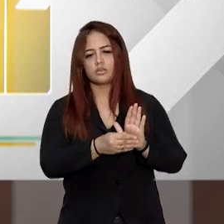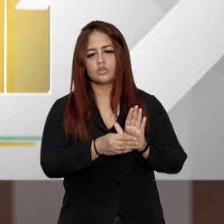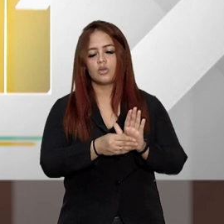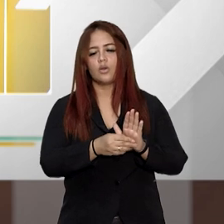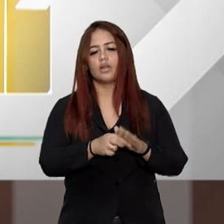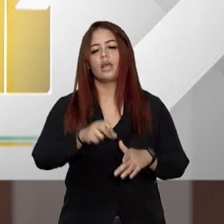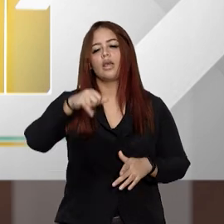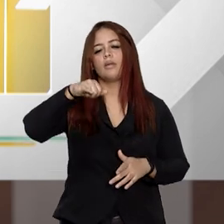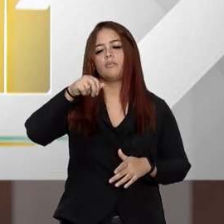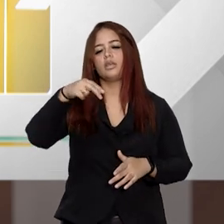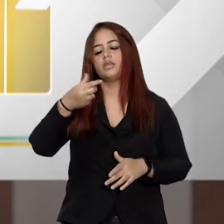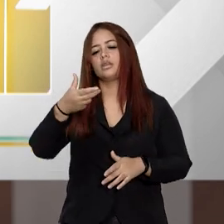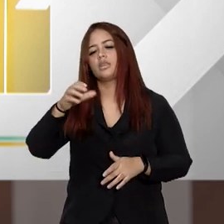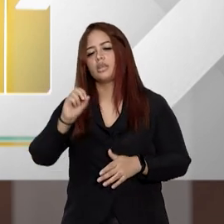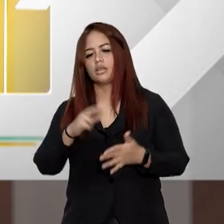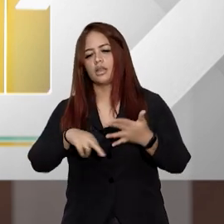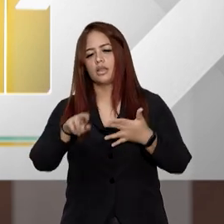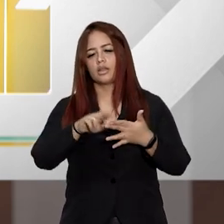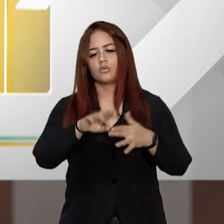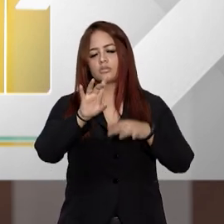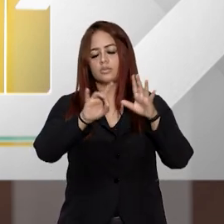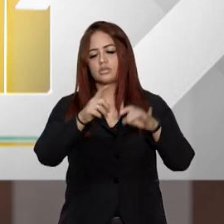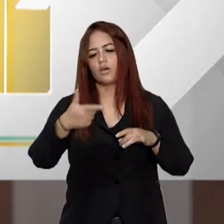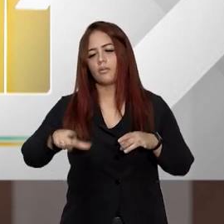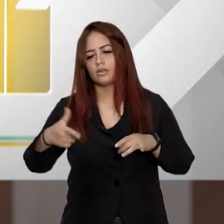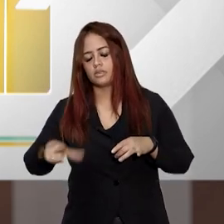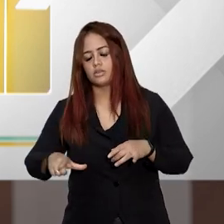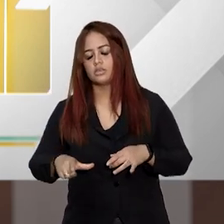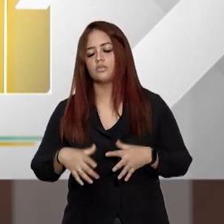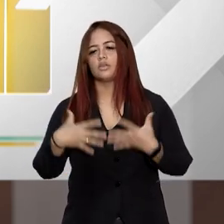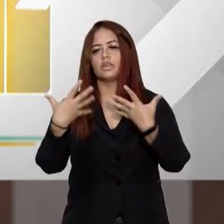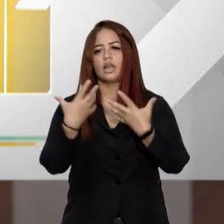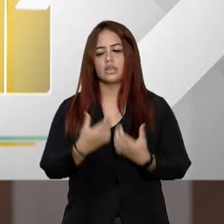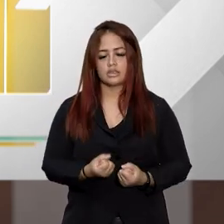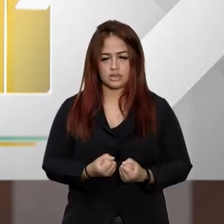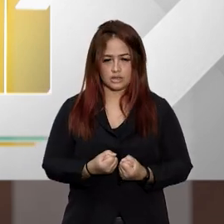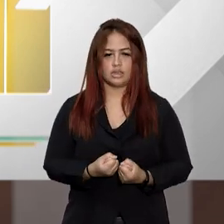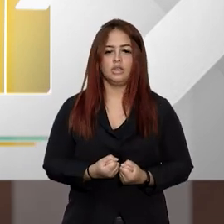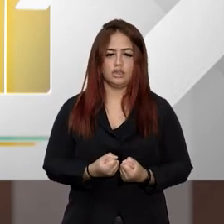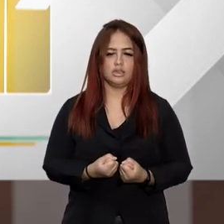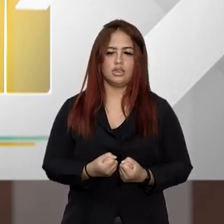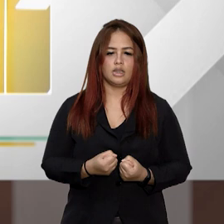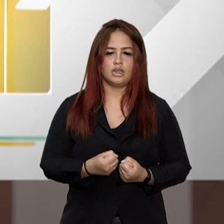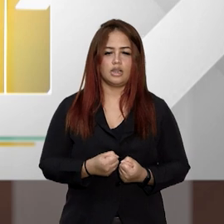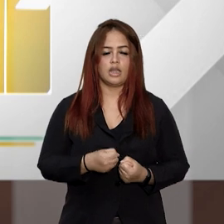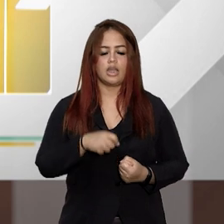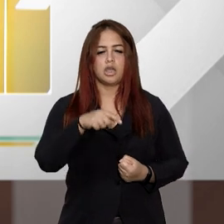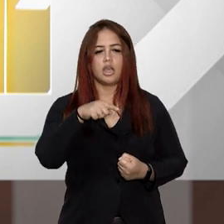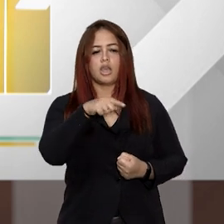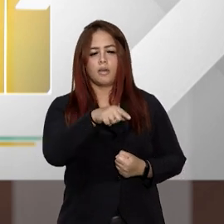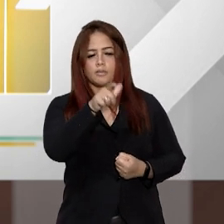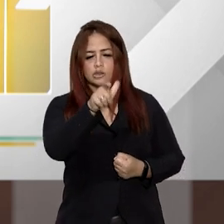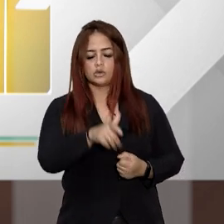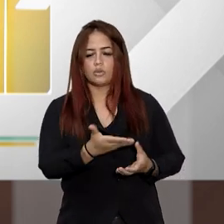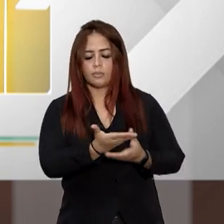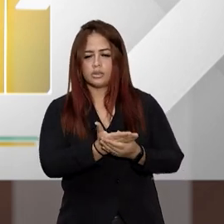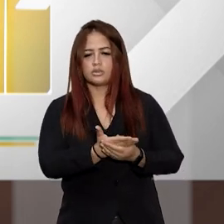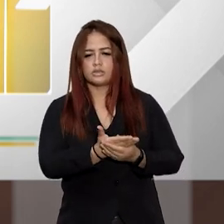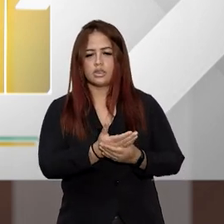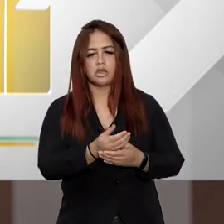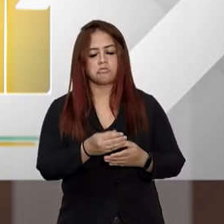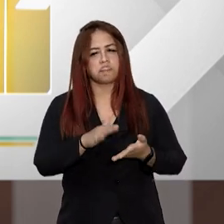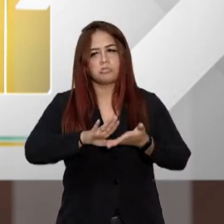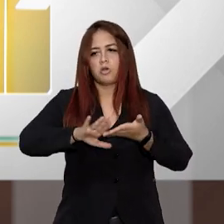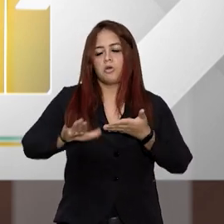1030 dos recursos especiais repetitivos, pelo qual admite-se a possibilidade de que a parte renuncie a valores que